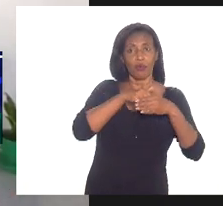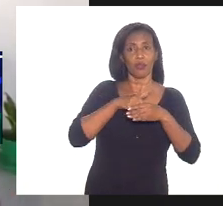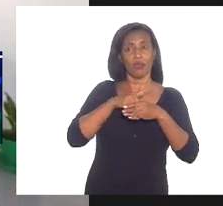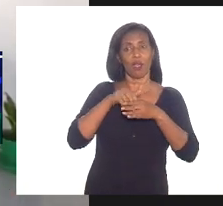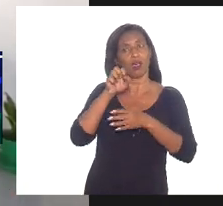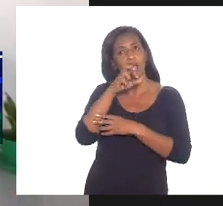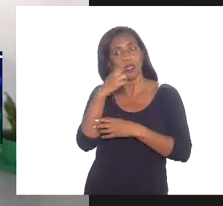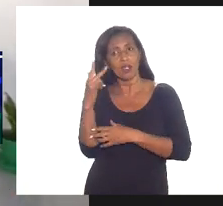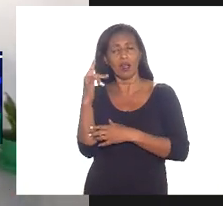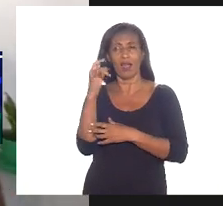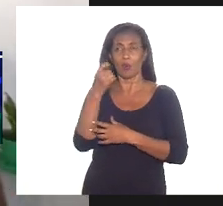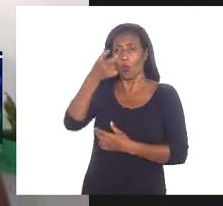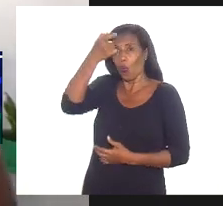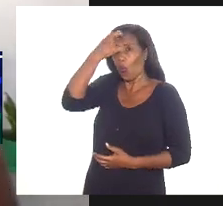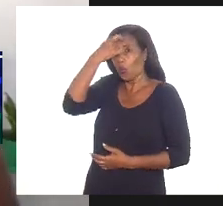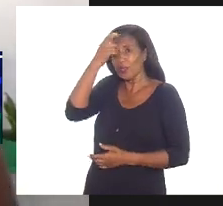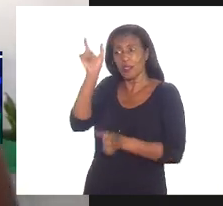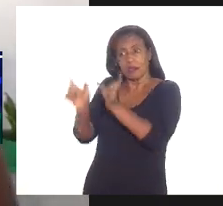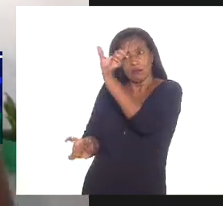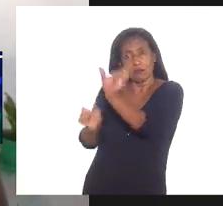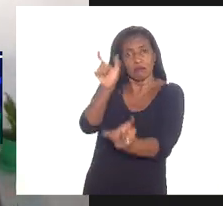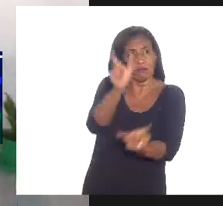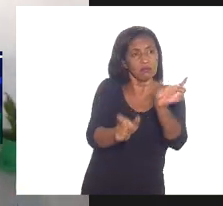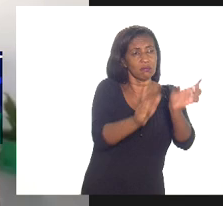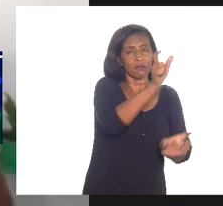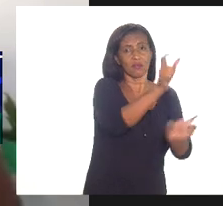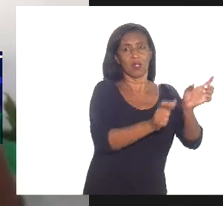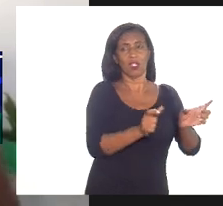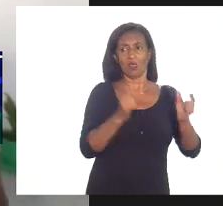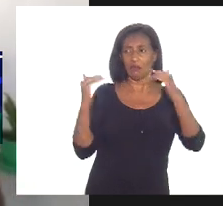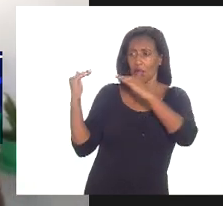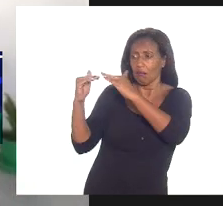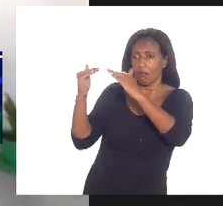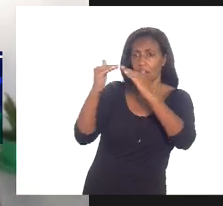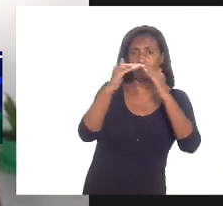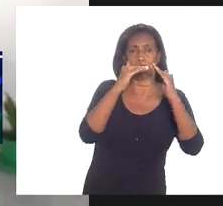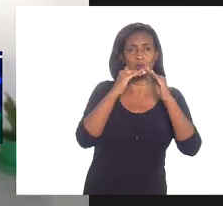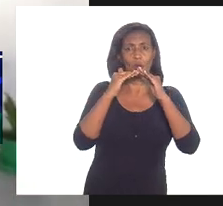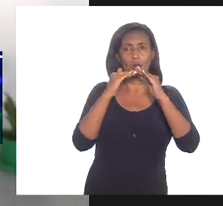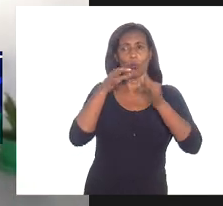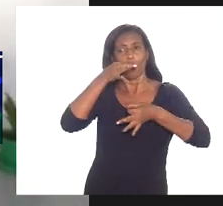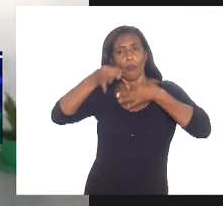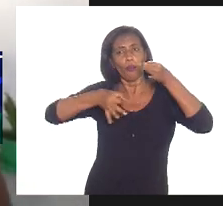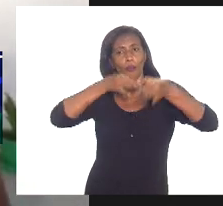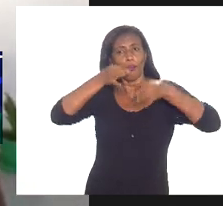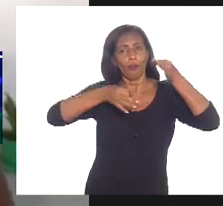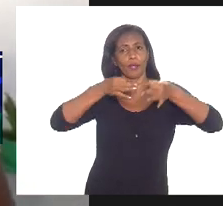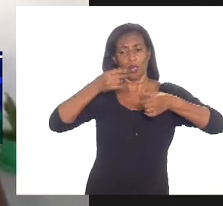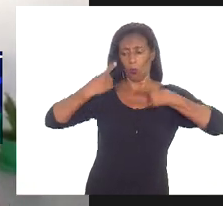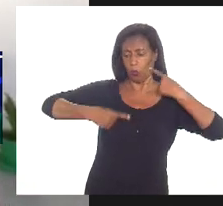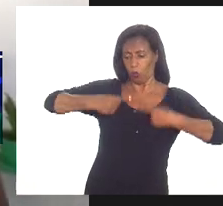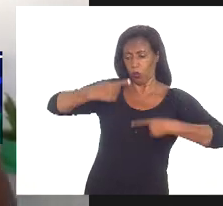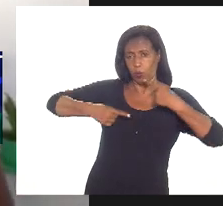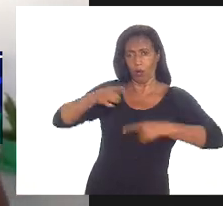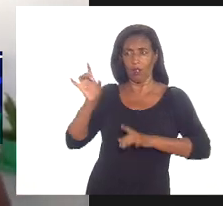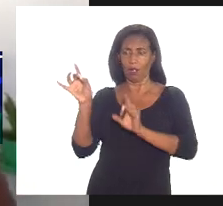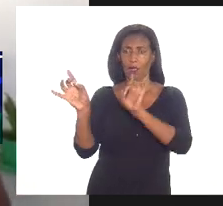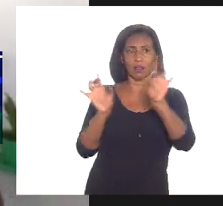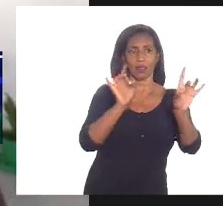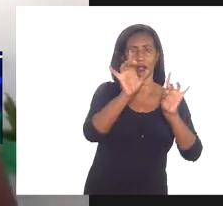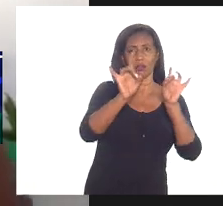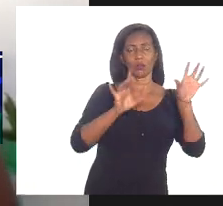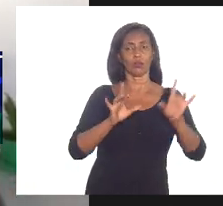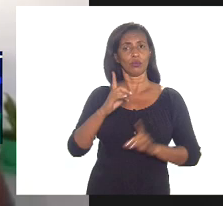e claro de acordo com a consciência de cada um de cada uma de acordo com os presidentes políticos de cada um e cada uma